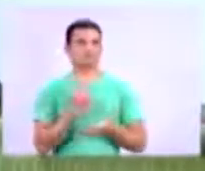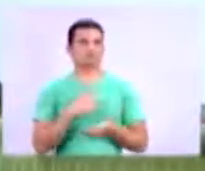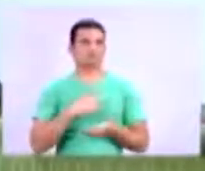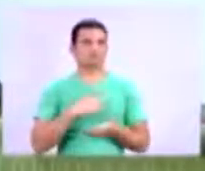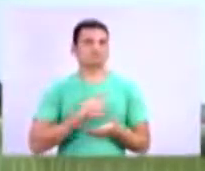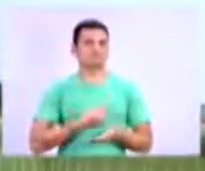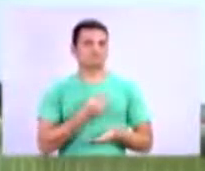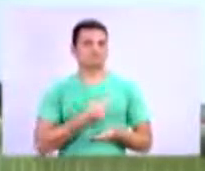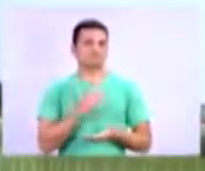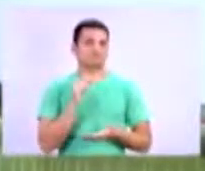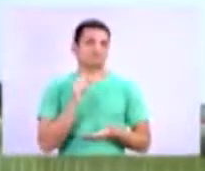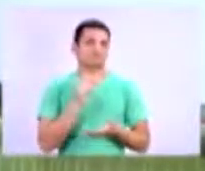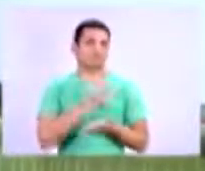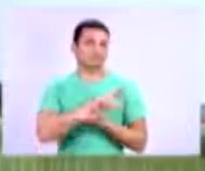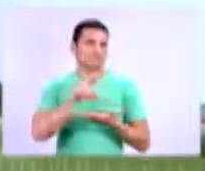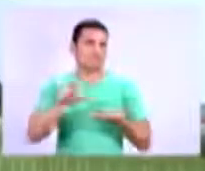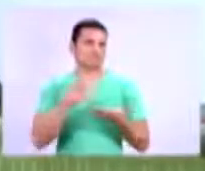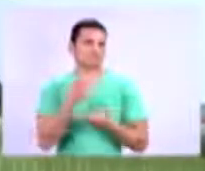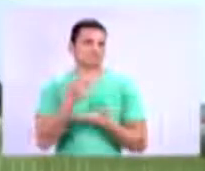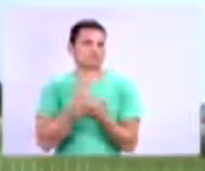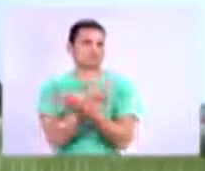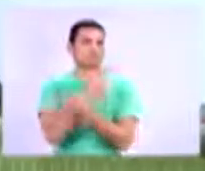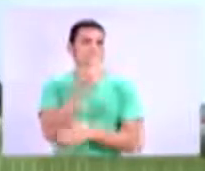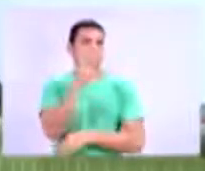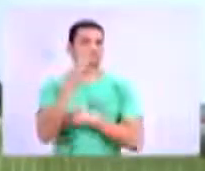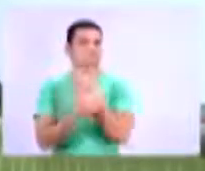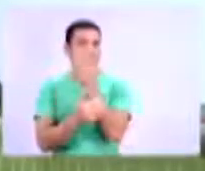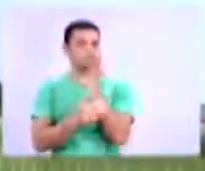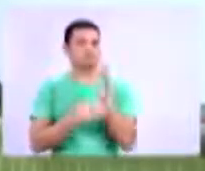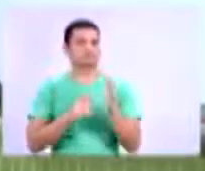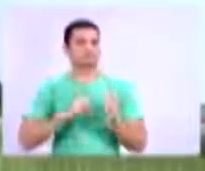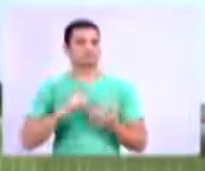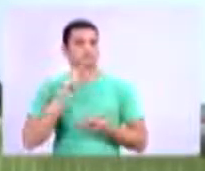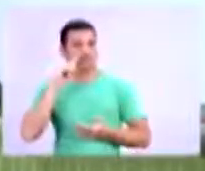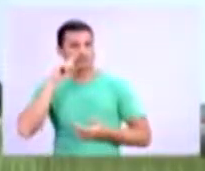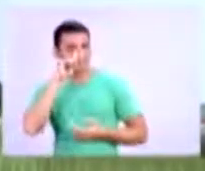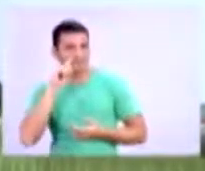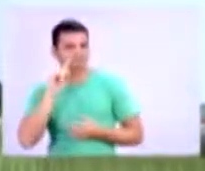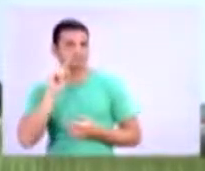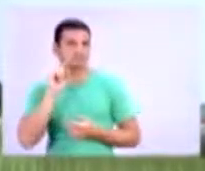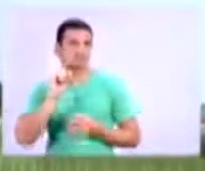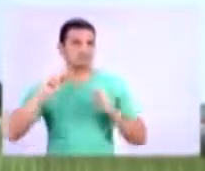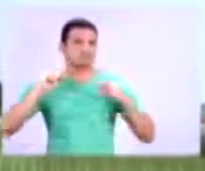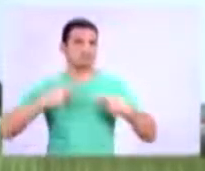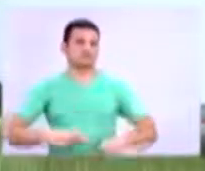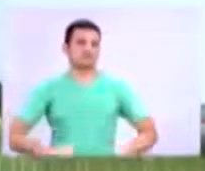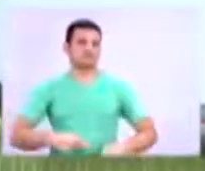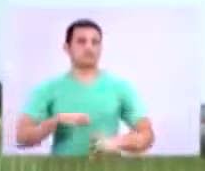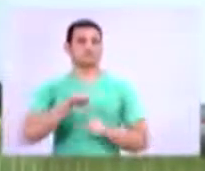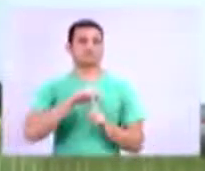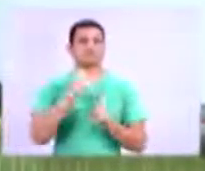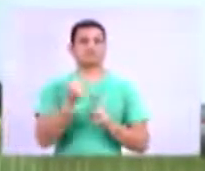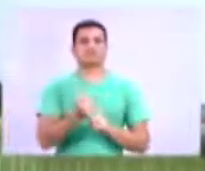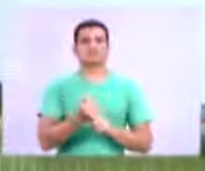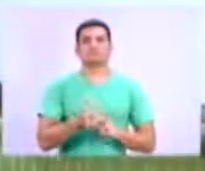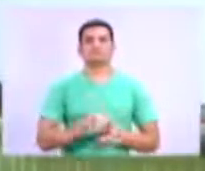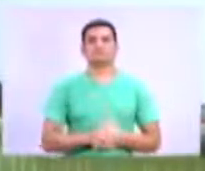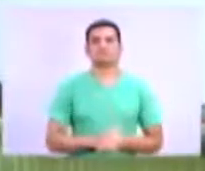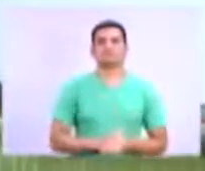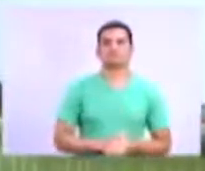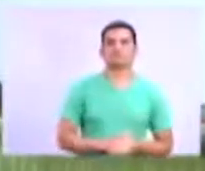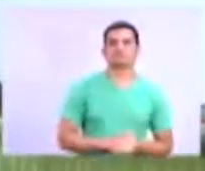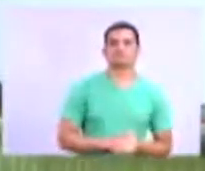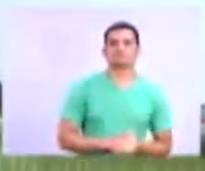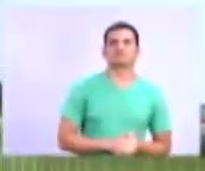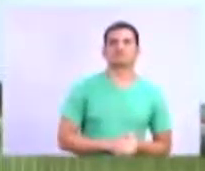fenômenos naturais que estão colocando em risco a própria humanidade, né, estão colocando em risco as sociedades. Há mais